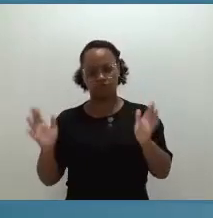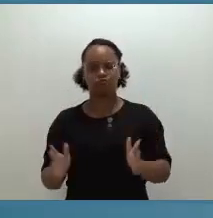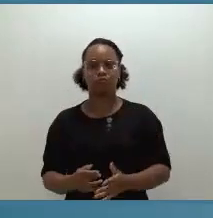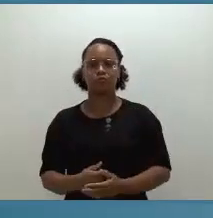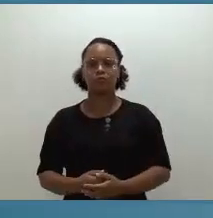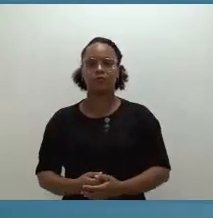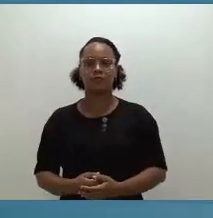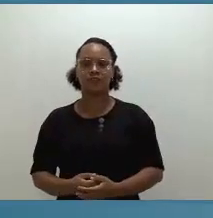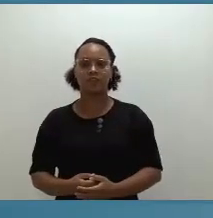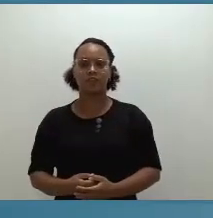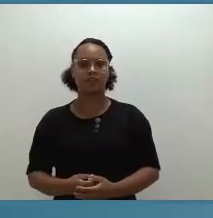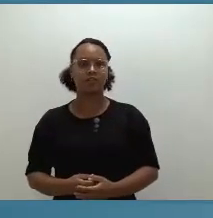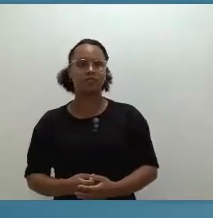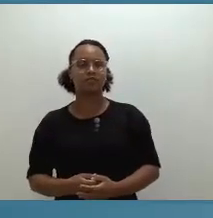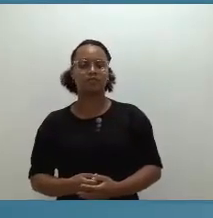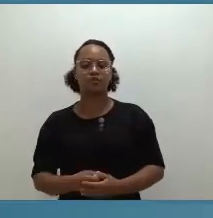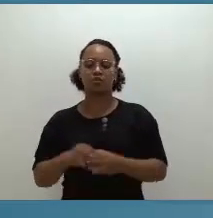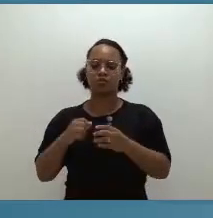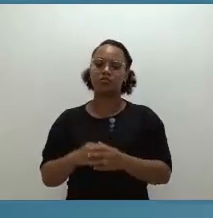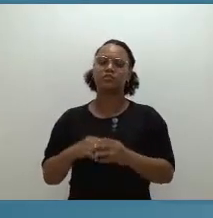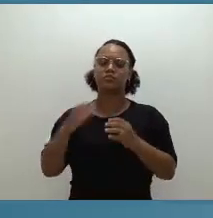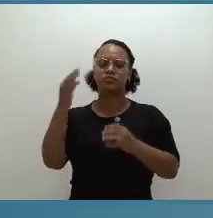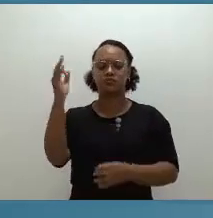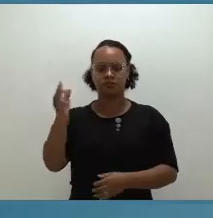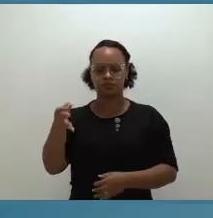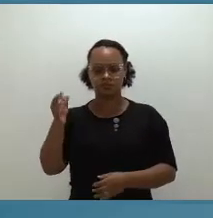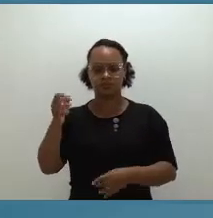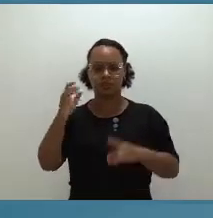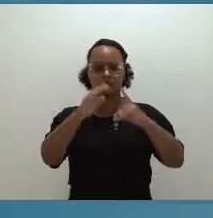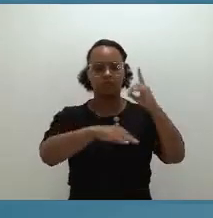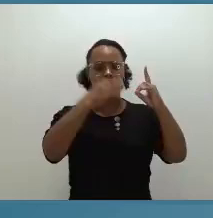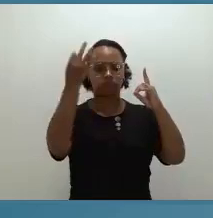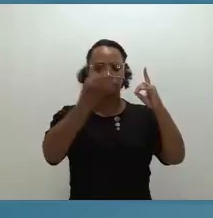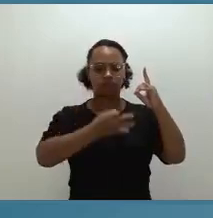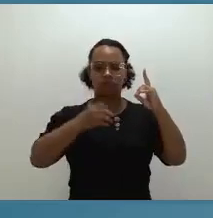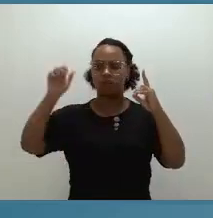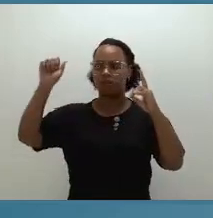Por não, desembargador Amilcar,